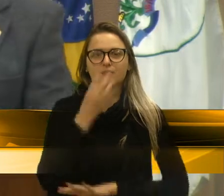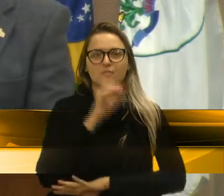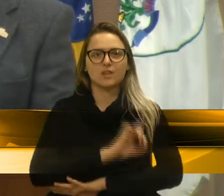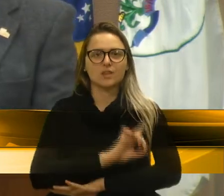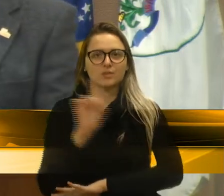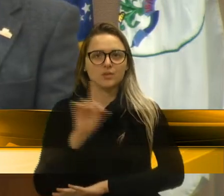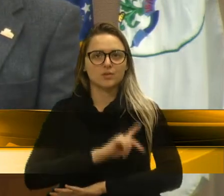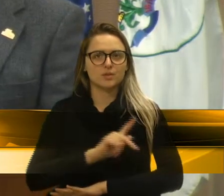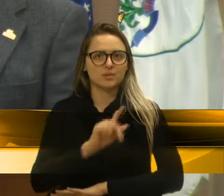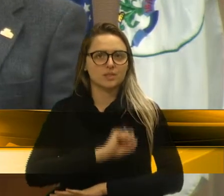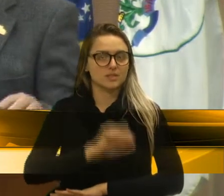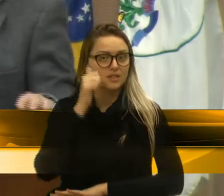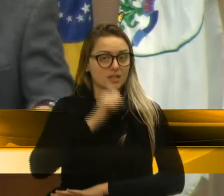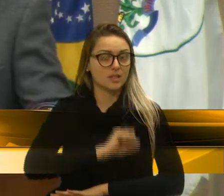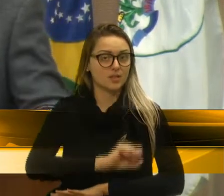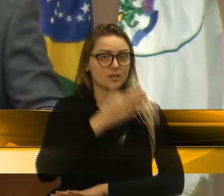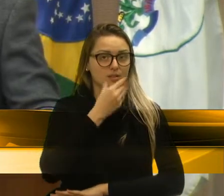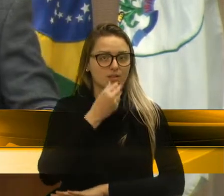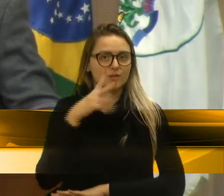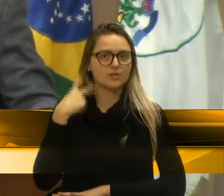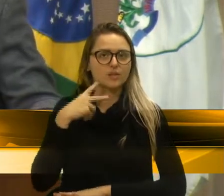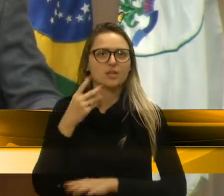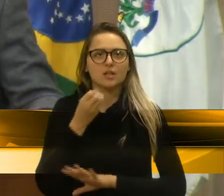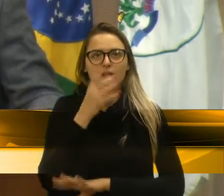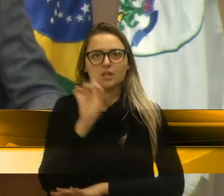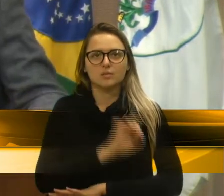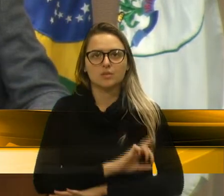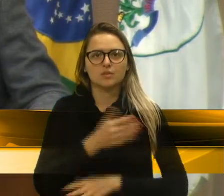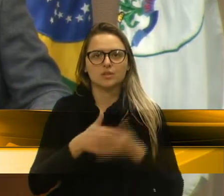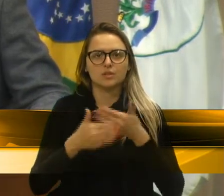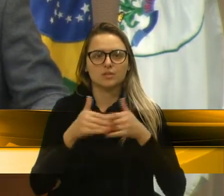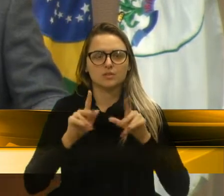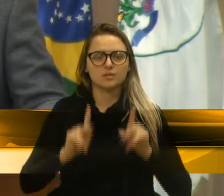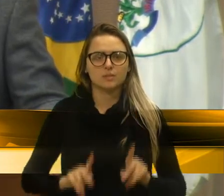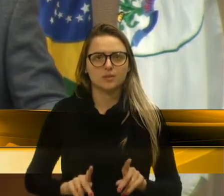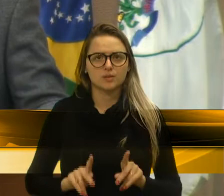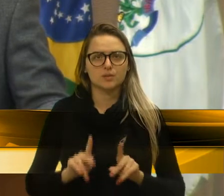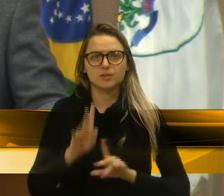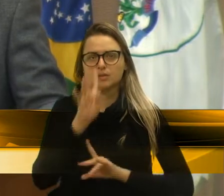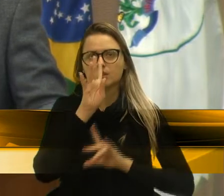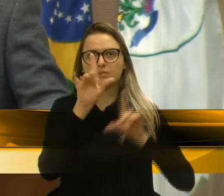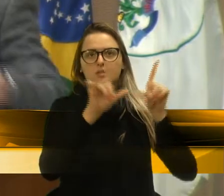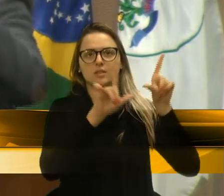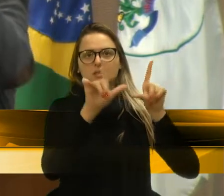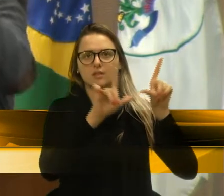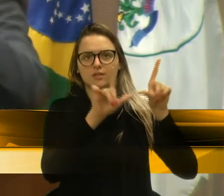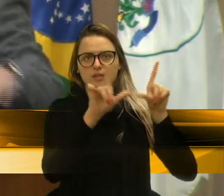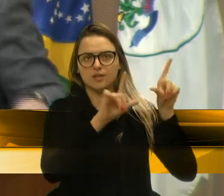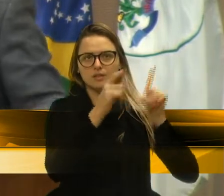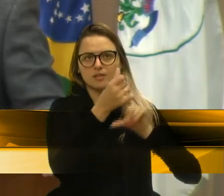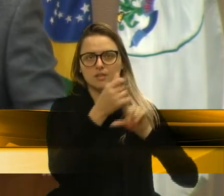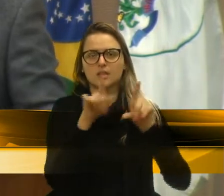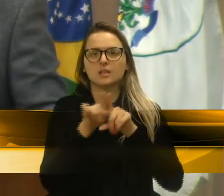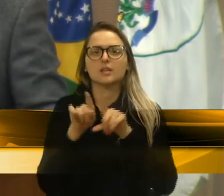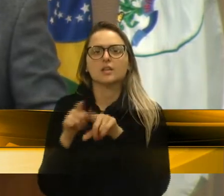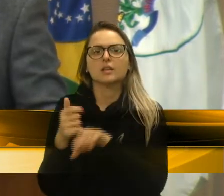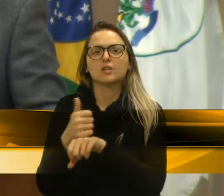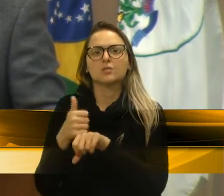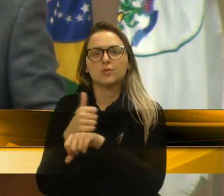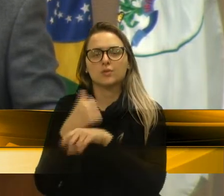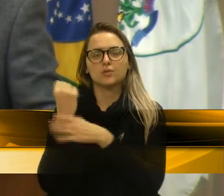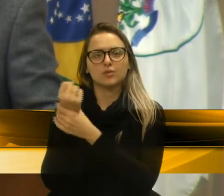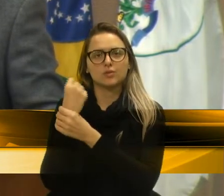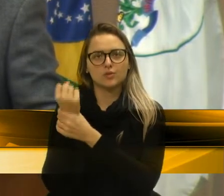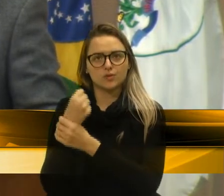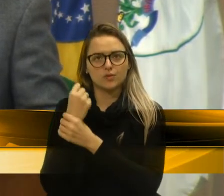bom dia, senhores vereadores, bom dia a todos que nos assistem aqui na TV Câmara, aos profissionais da fisioterapia